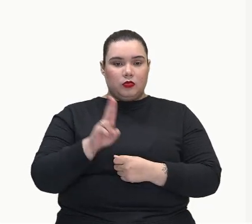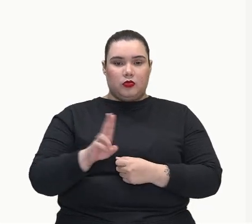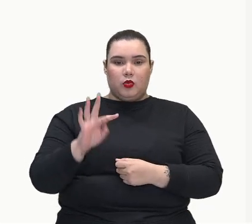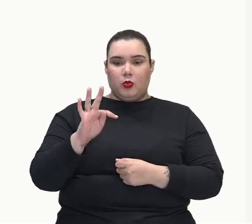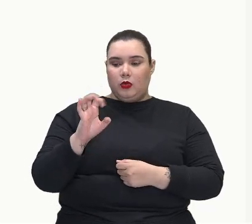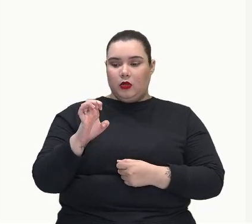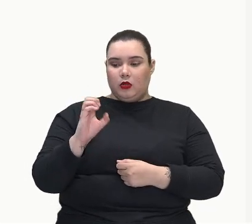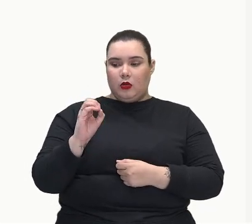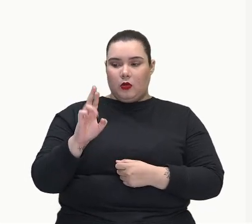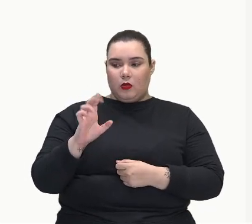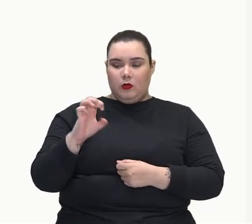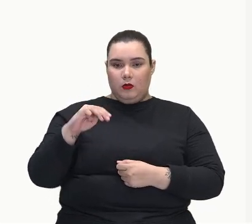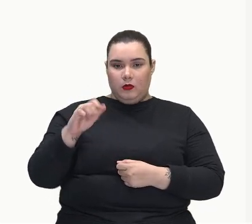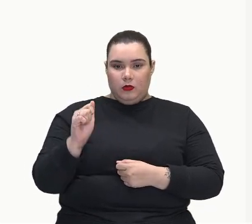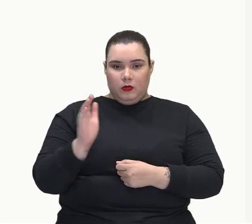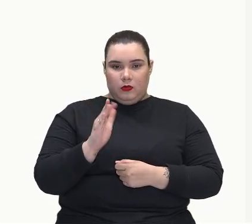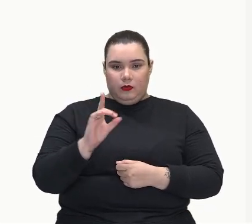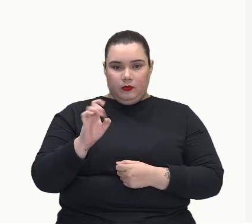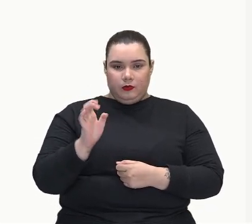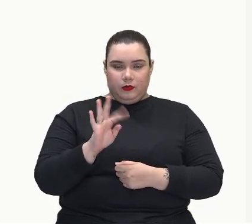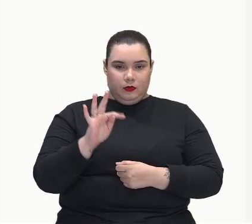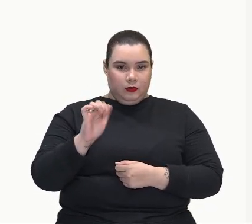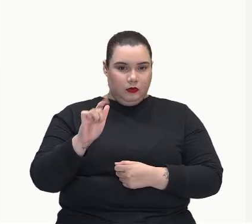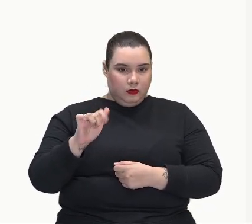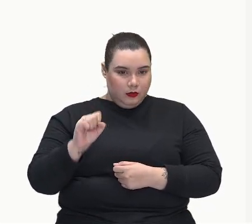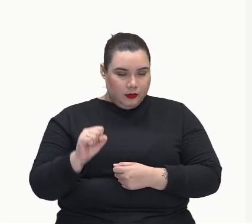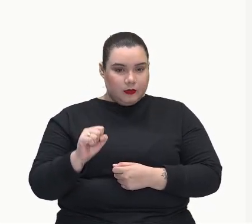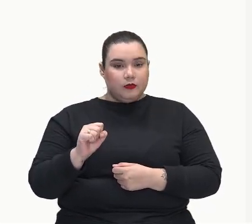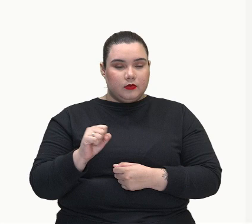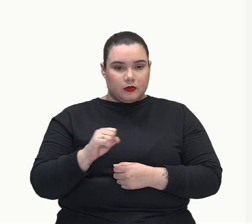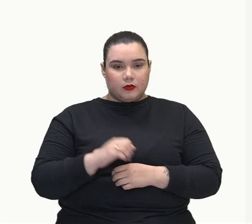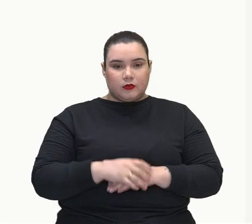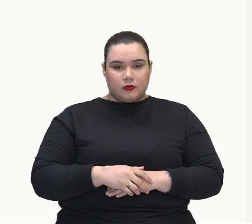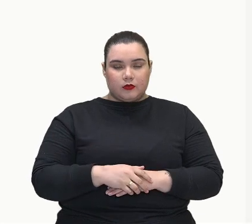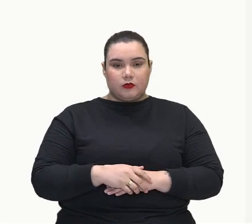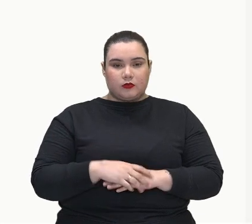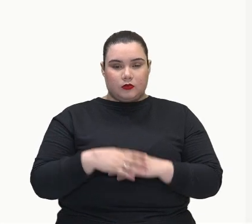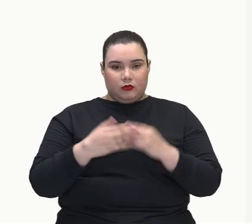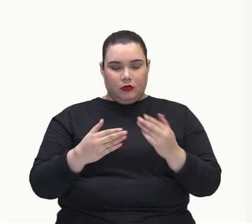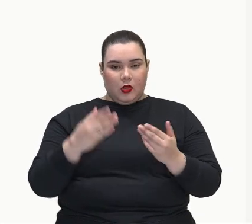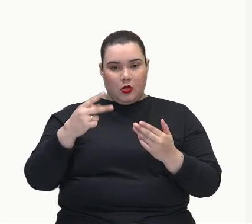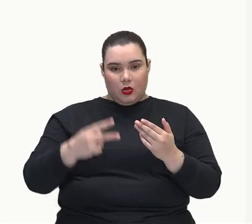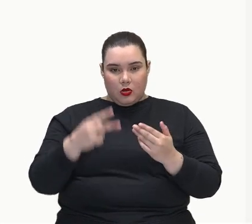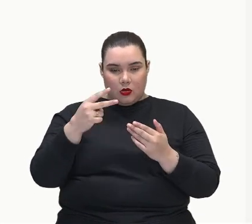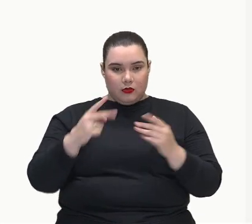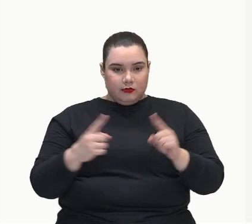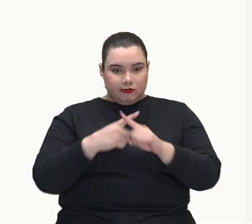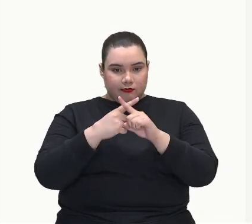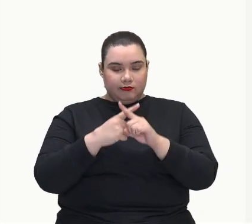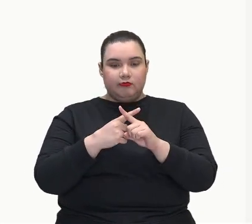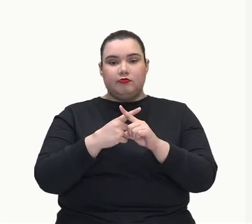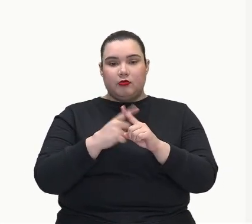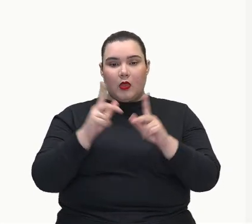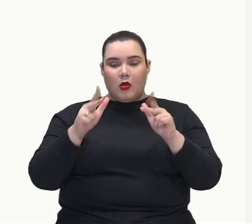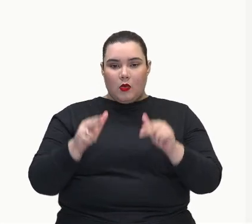de Tales da mesma maneira. Esse valor, a razão entre esses dois valores é igual à razão entre